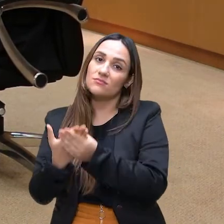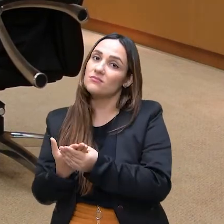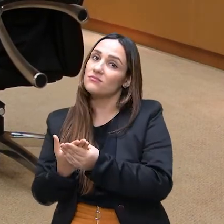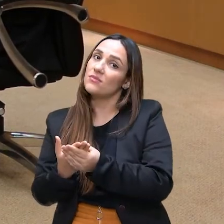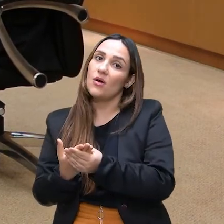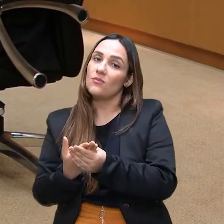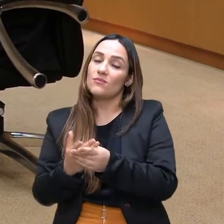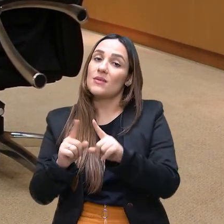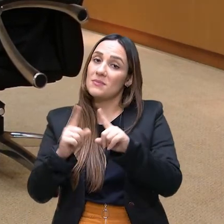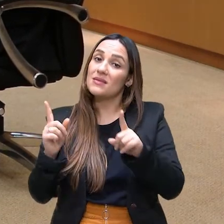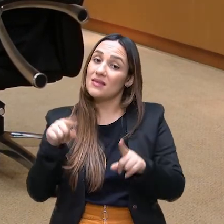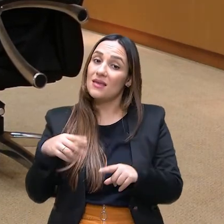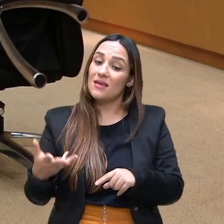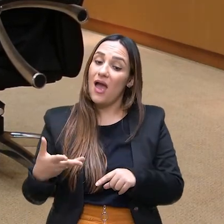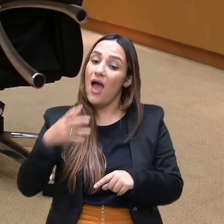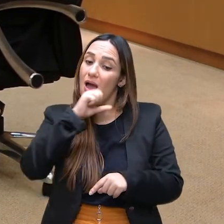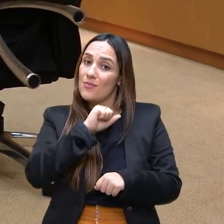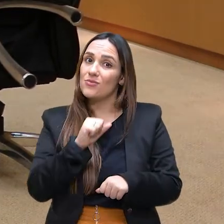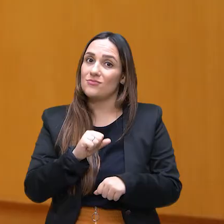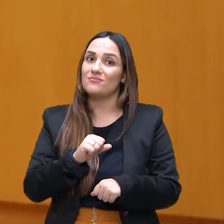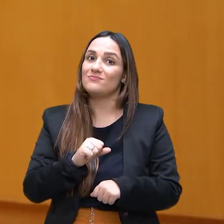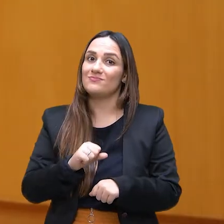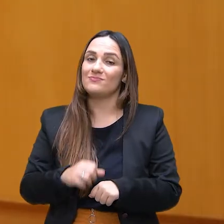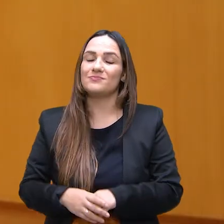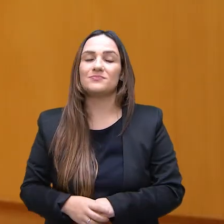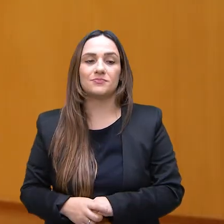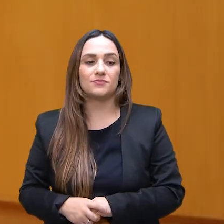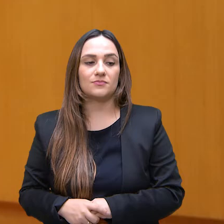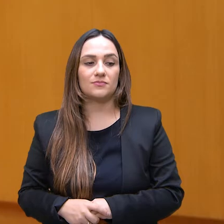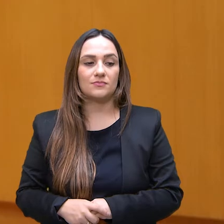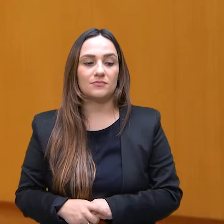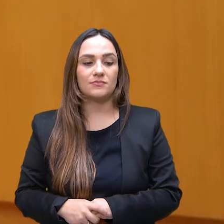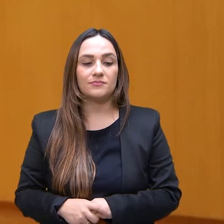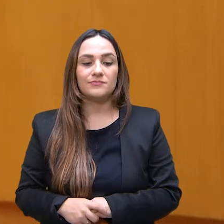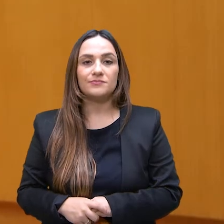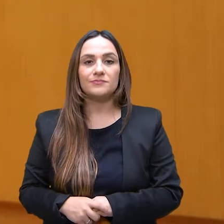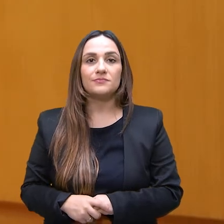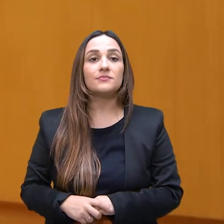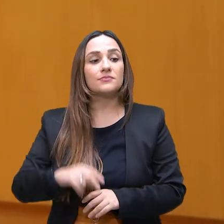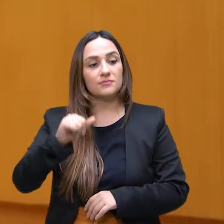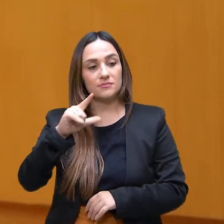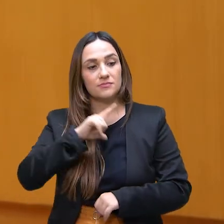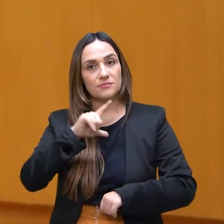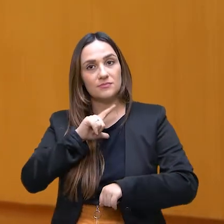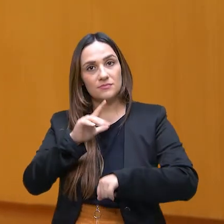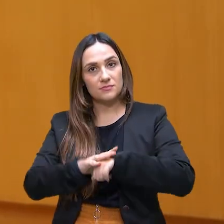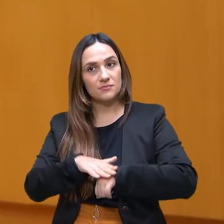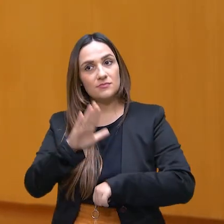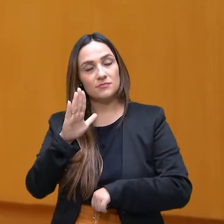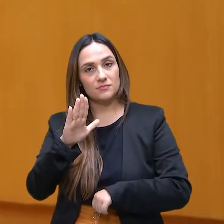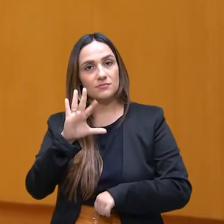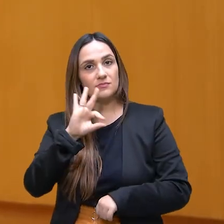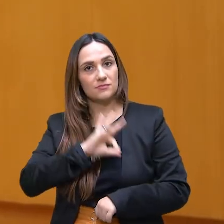é menos formal, mais rápido, mais ágil. E se for acima de 60 salários